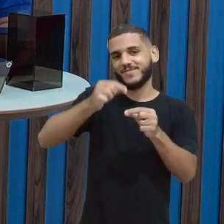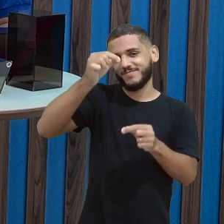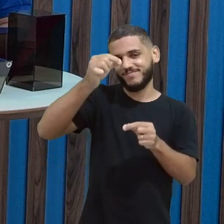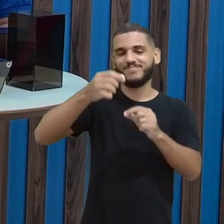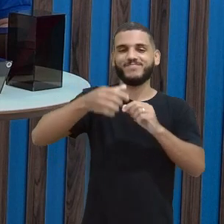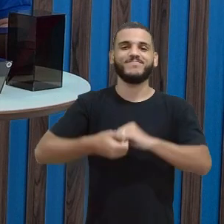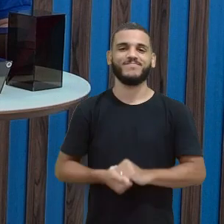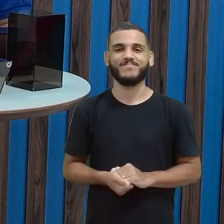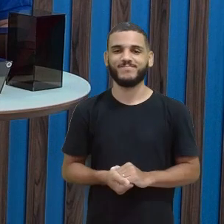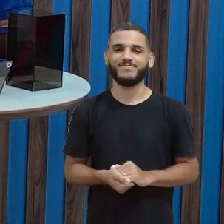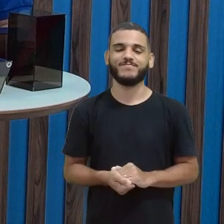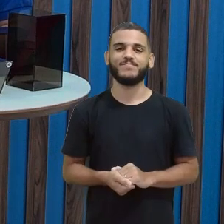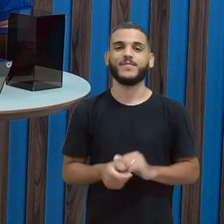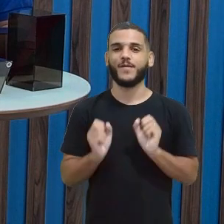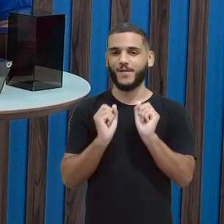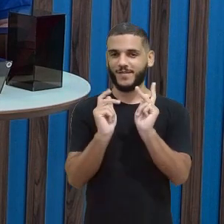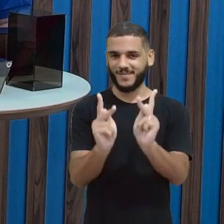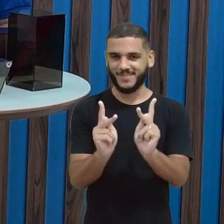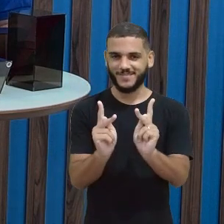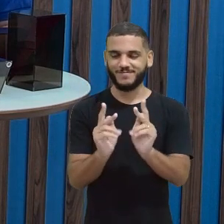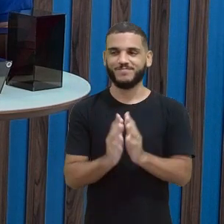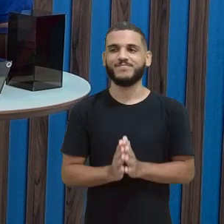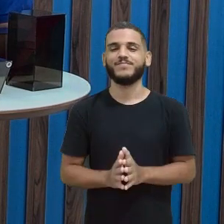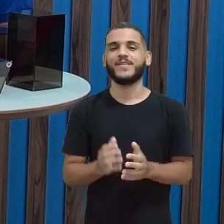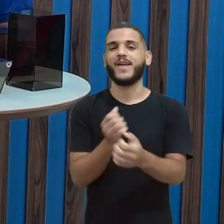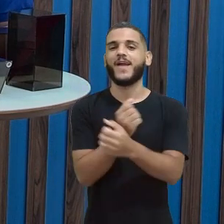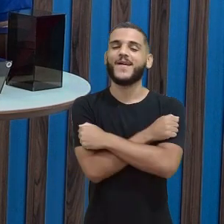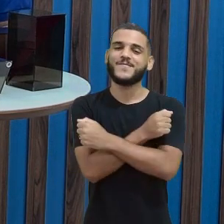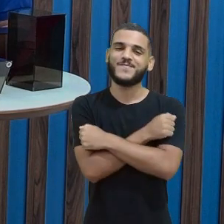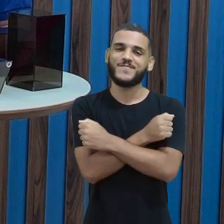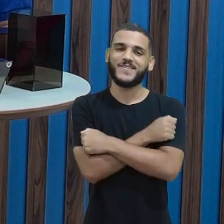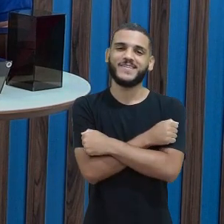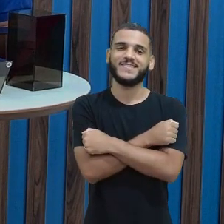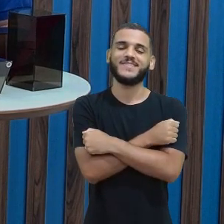altura e comprimento, tá bom? Então, um abraço